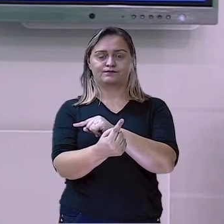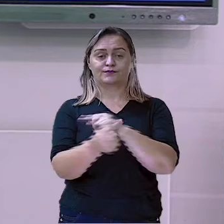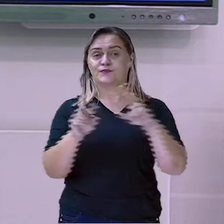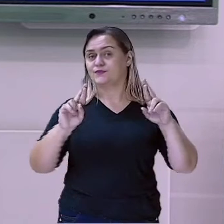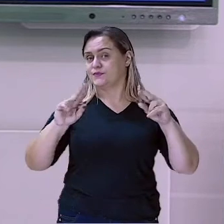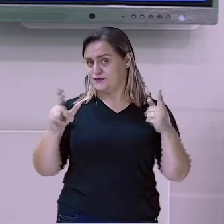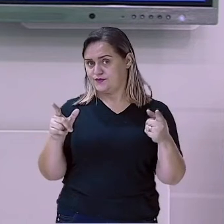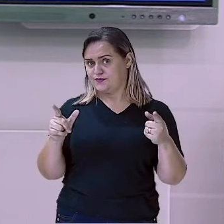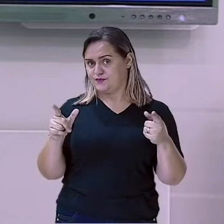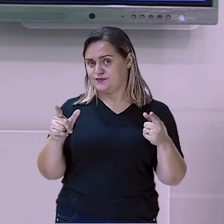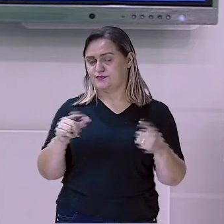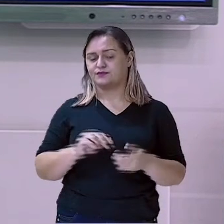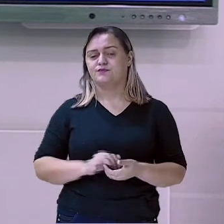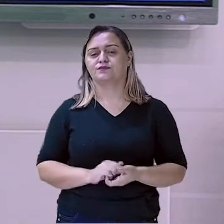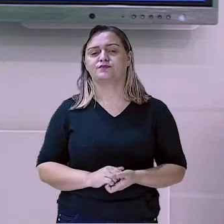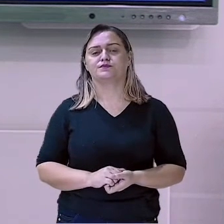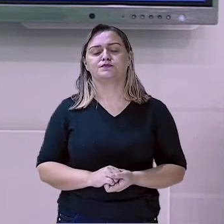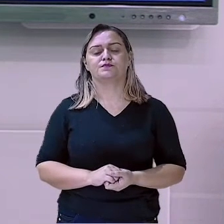do sinônimo.